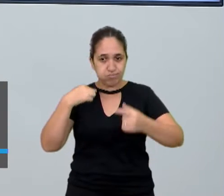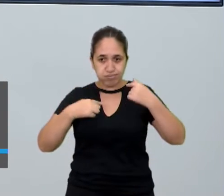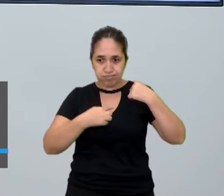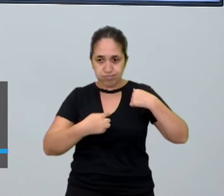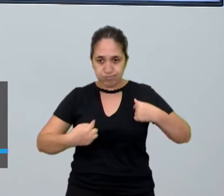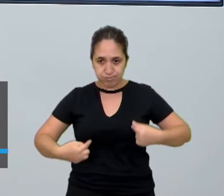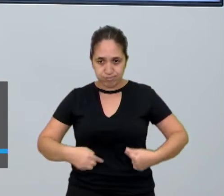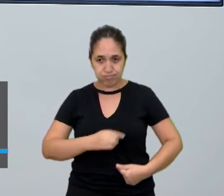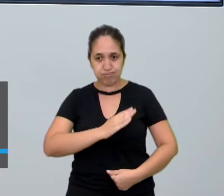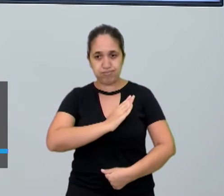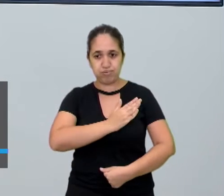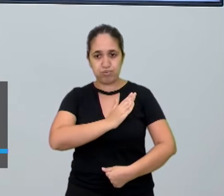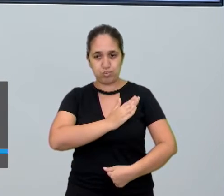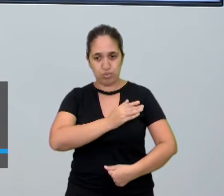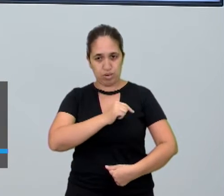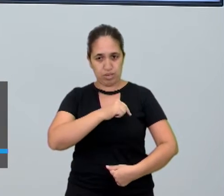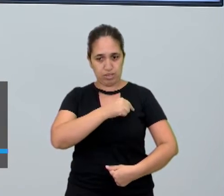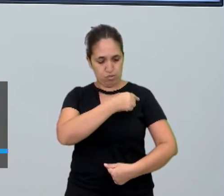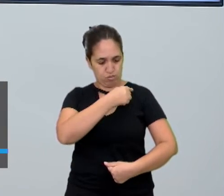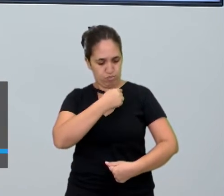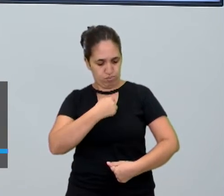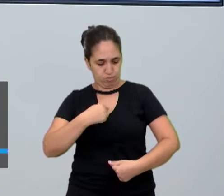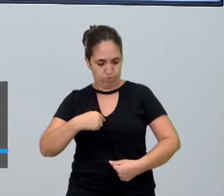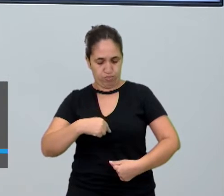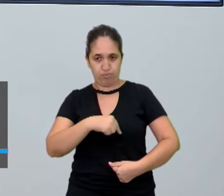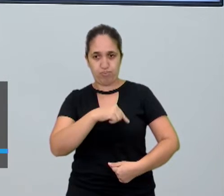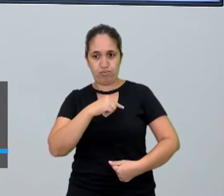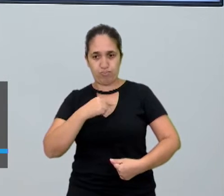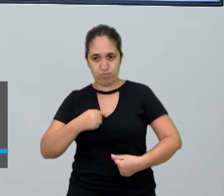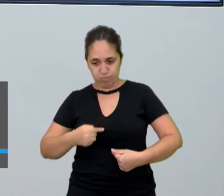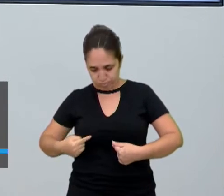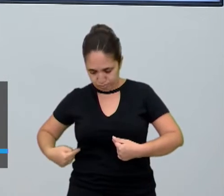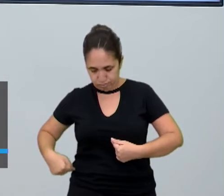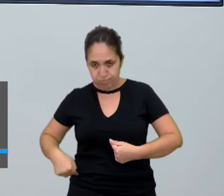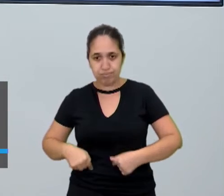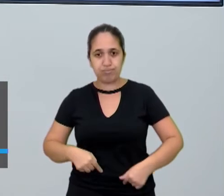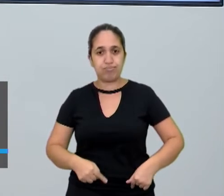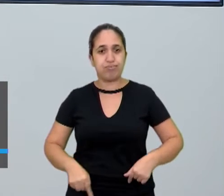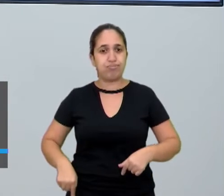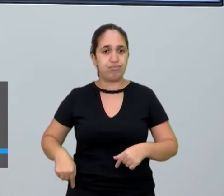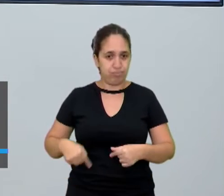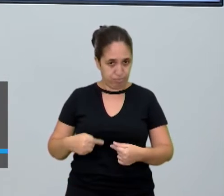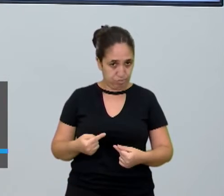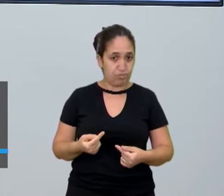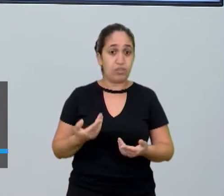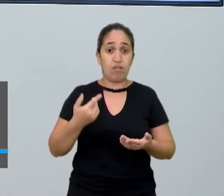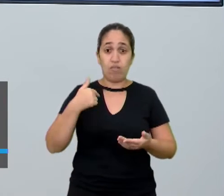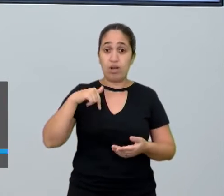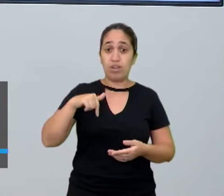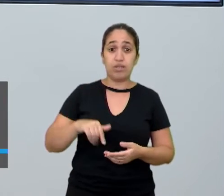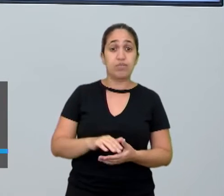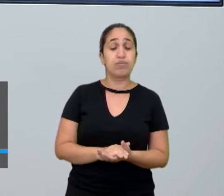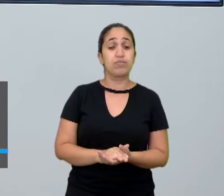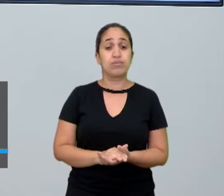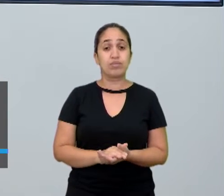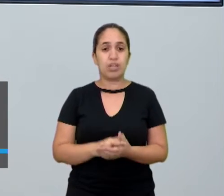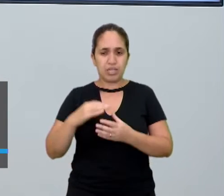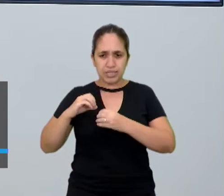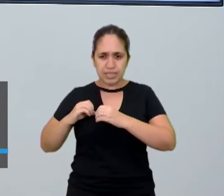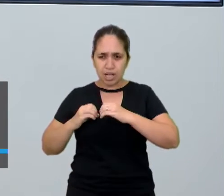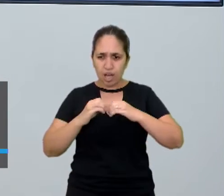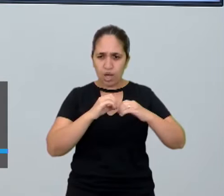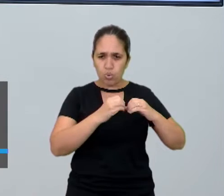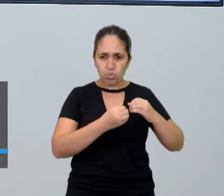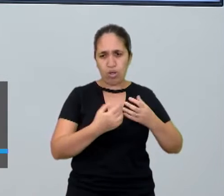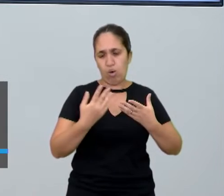processo cardiovascular, né? Ou seja, vão passar pelo coração e vão, a partir daí, cair nas suas células-alvo